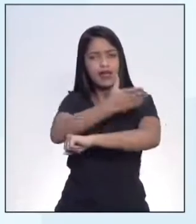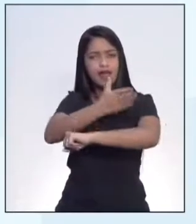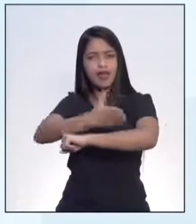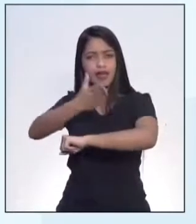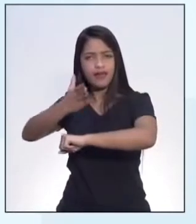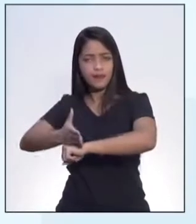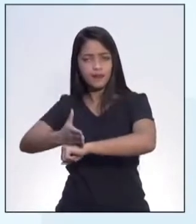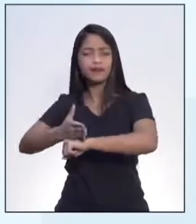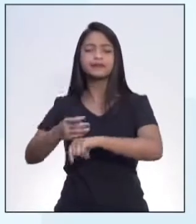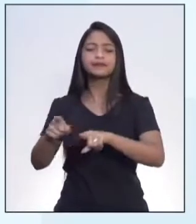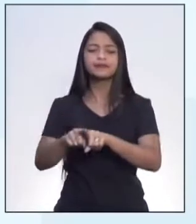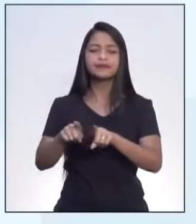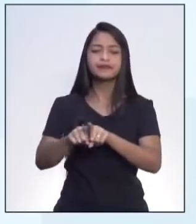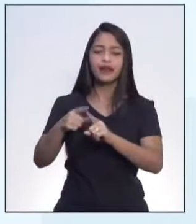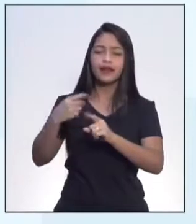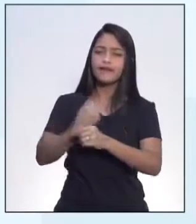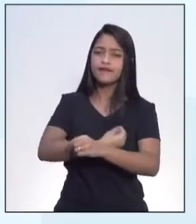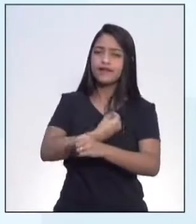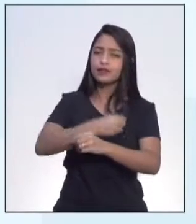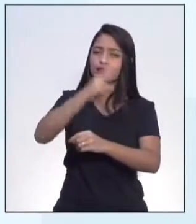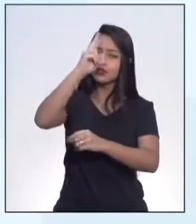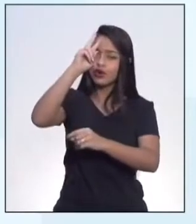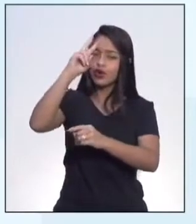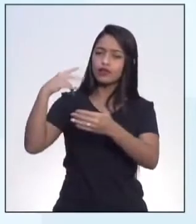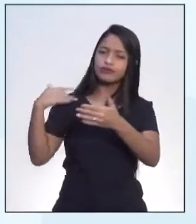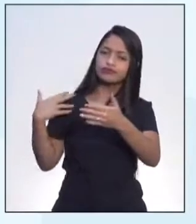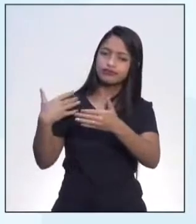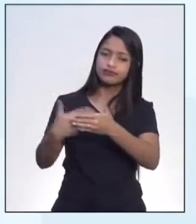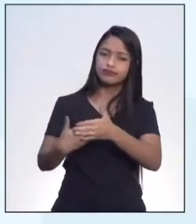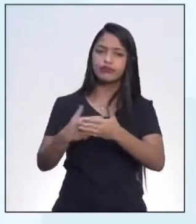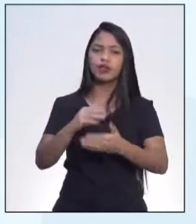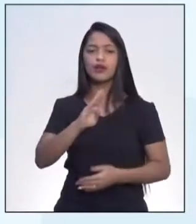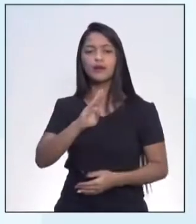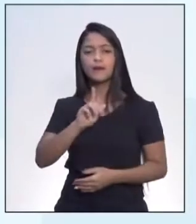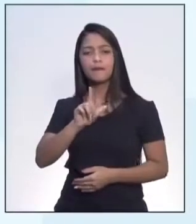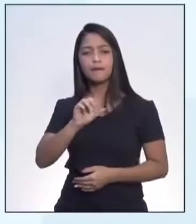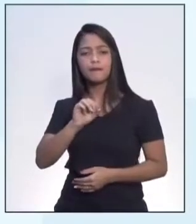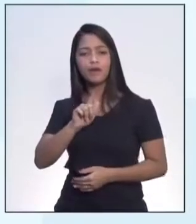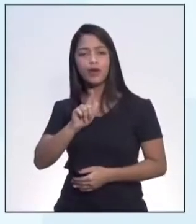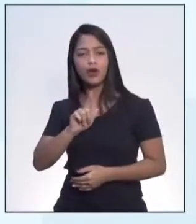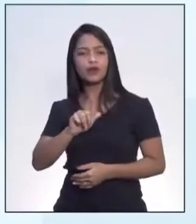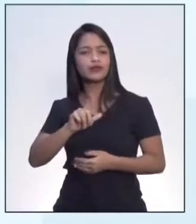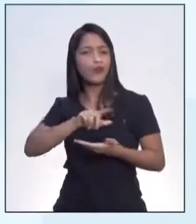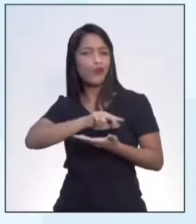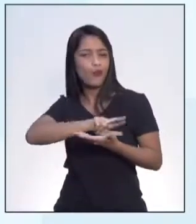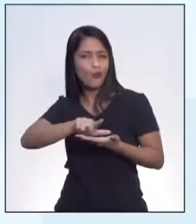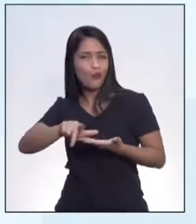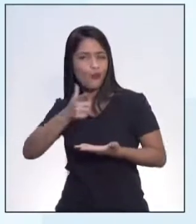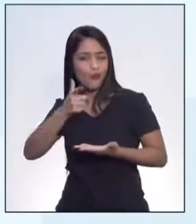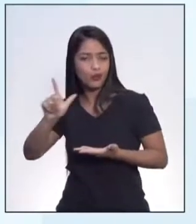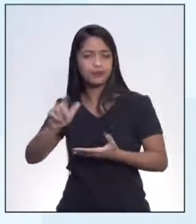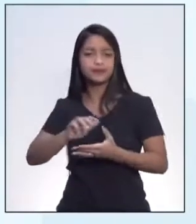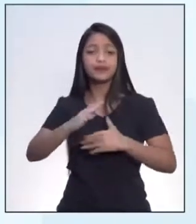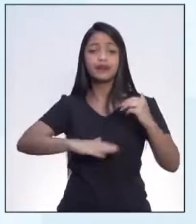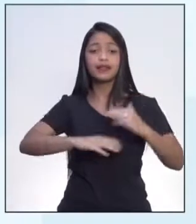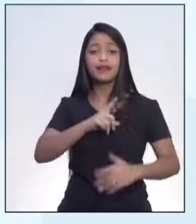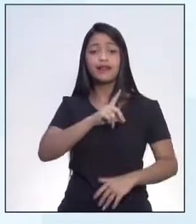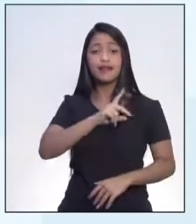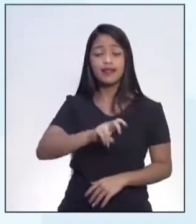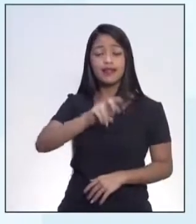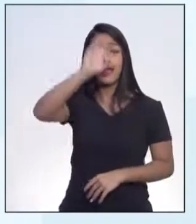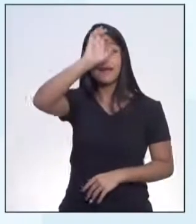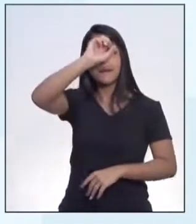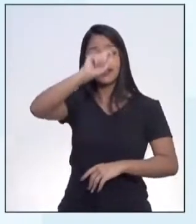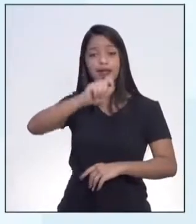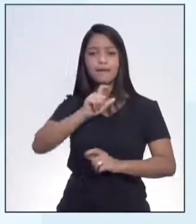enciclopédias, blogs, entre outros. Habilidade 15, construir repertório lexical relativo a verbos regulares